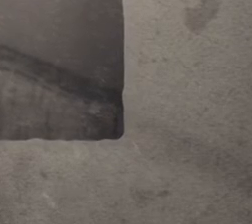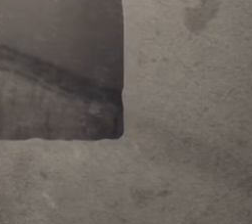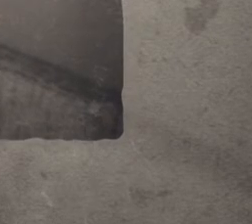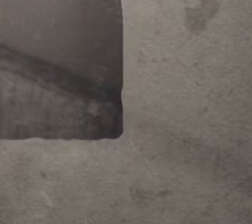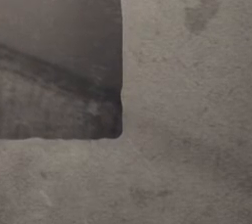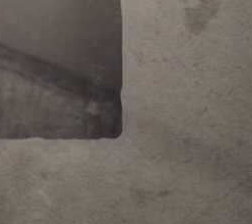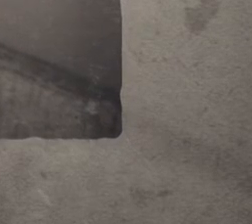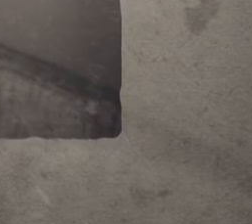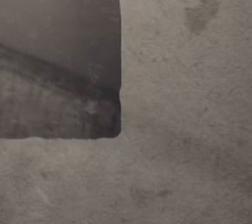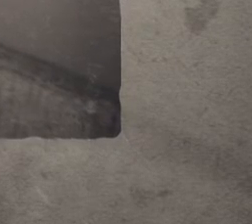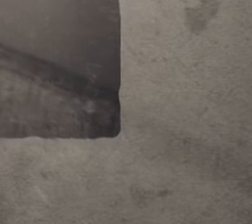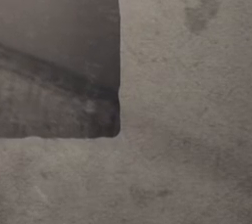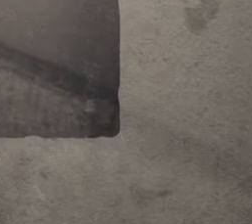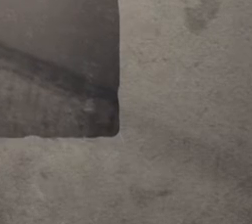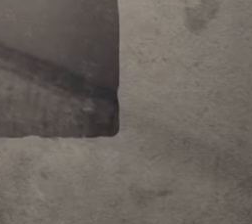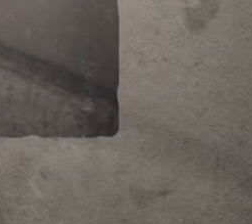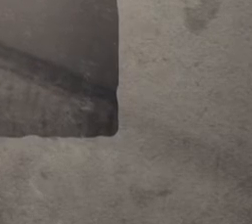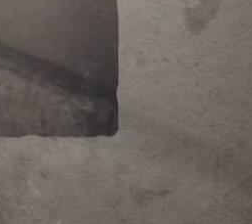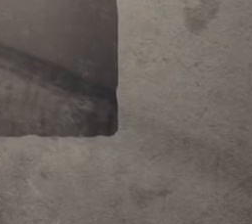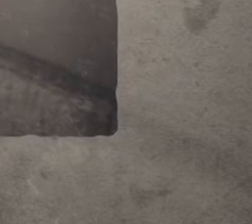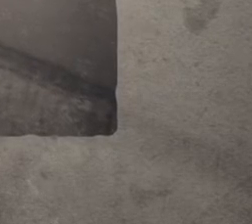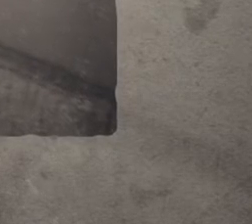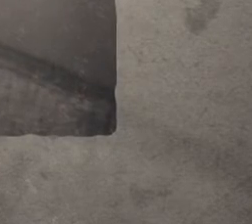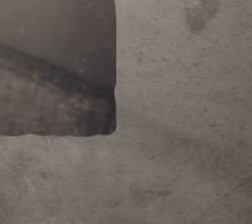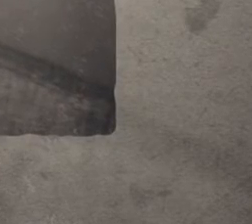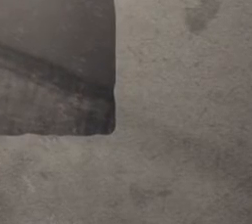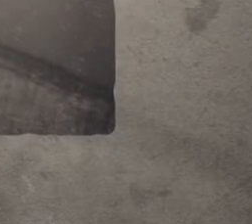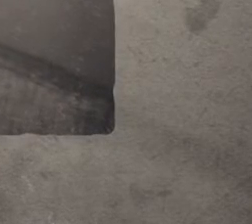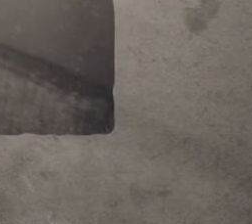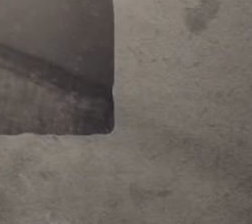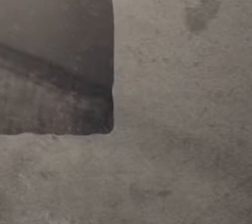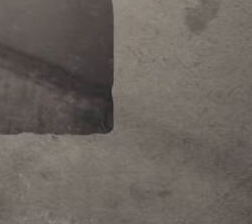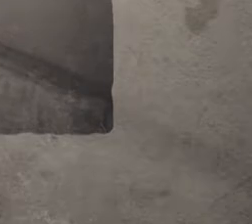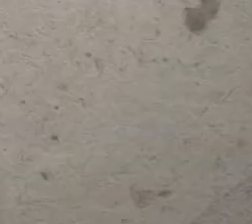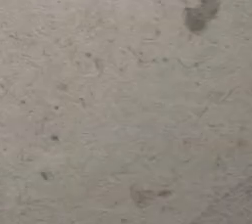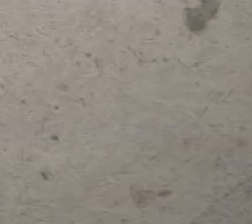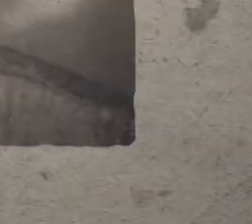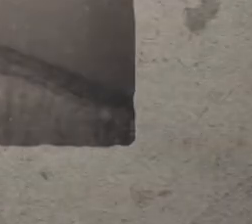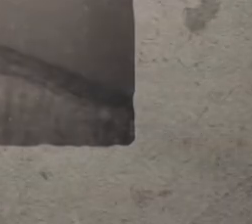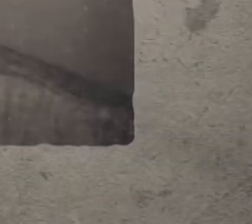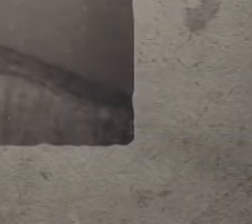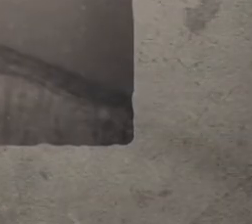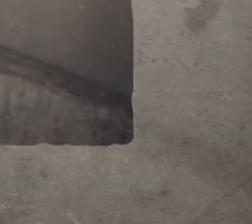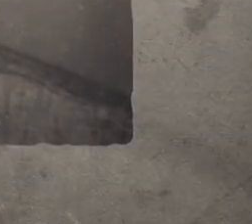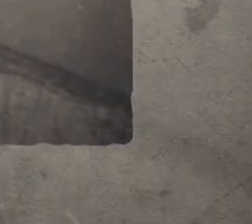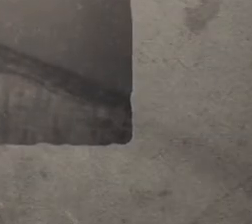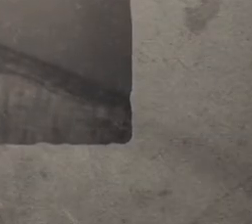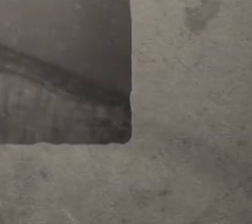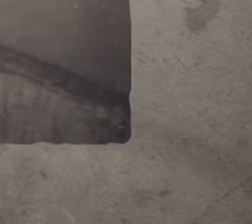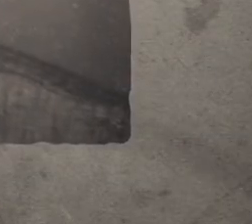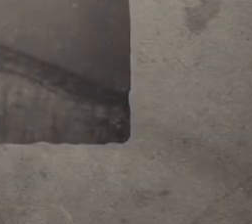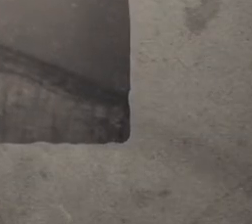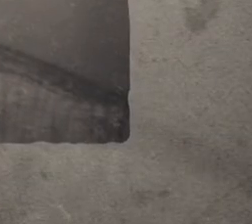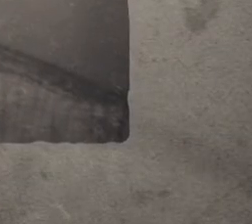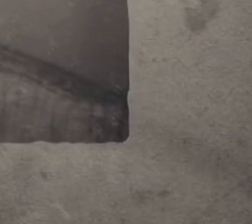E aí E aí E